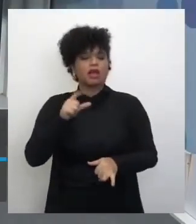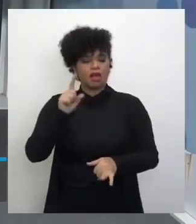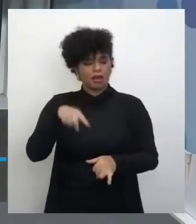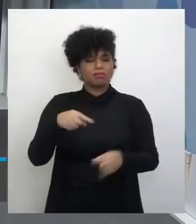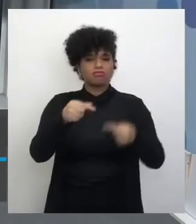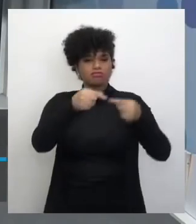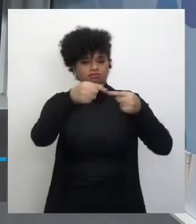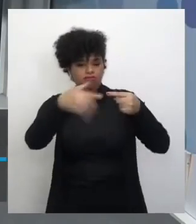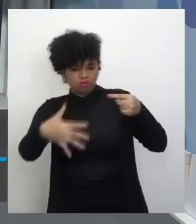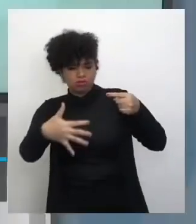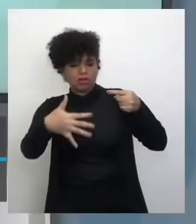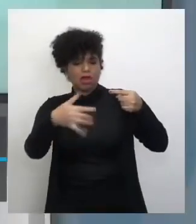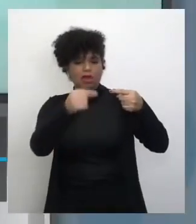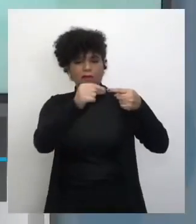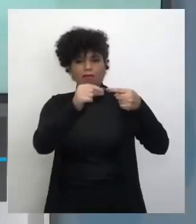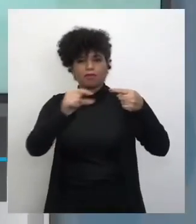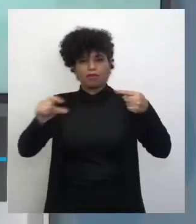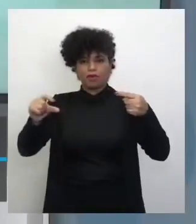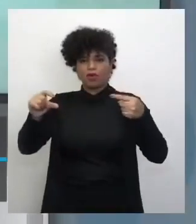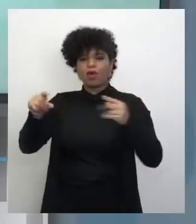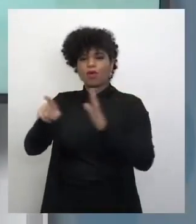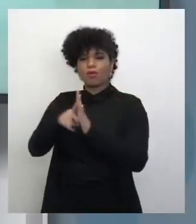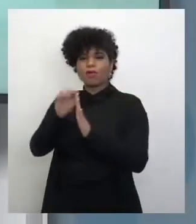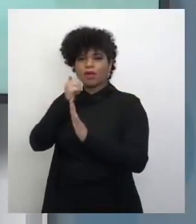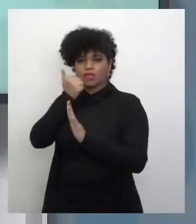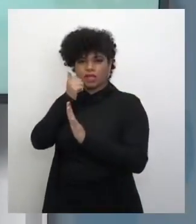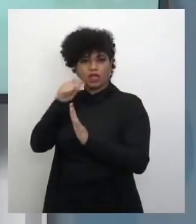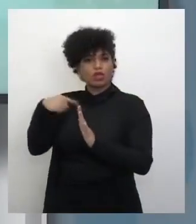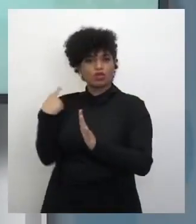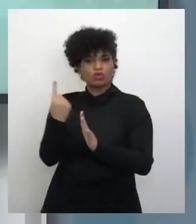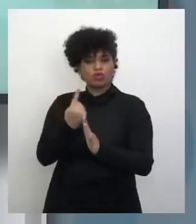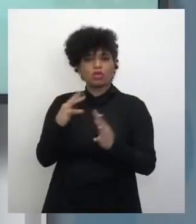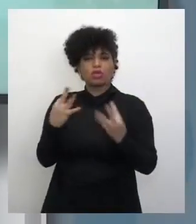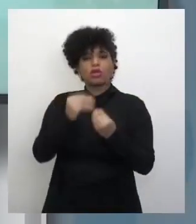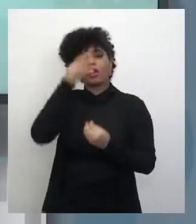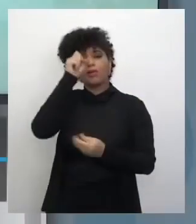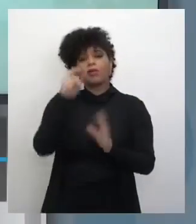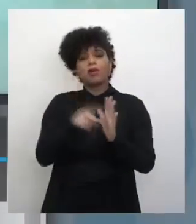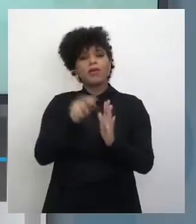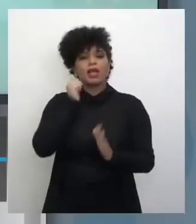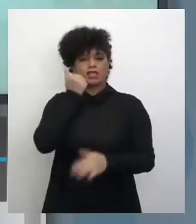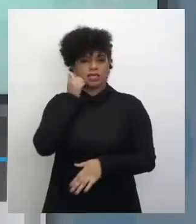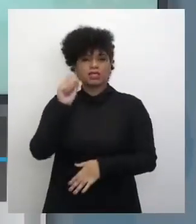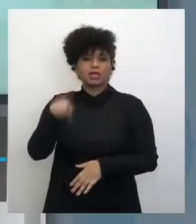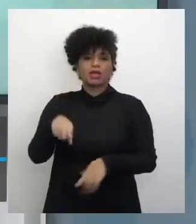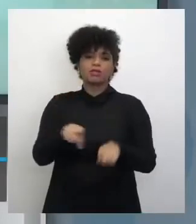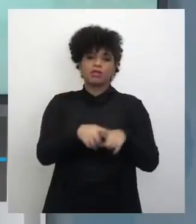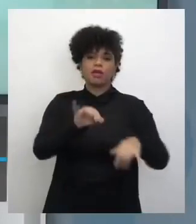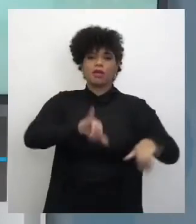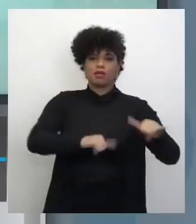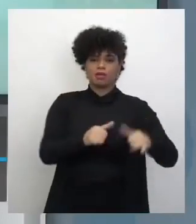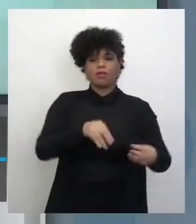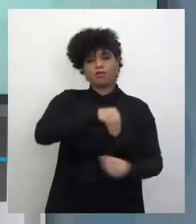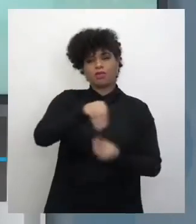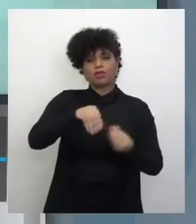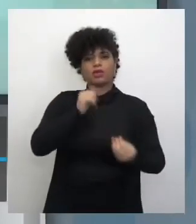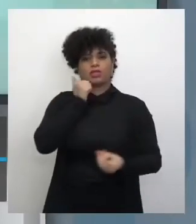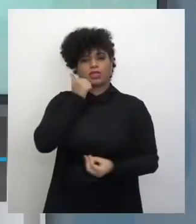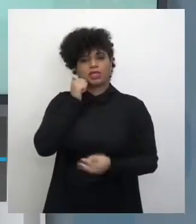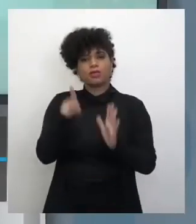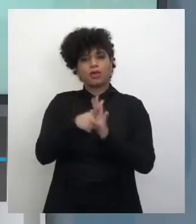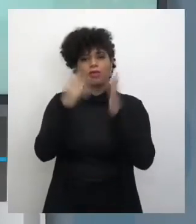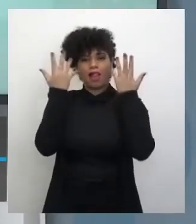ciência, né? Todas as coisas que a gente aprende, disciplinas, aqui são ciências. E a química é uma ciência, ciências da